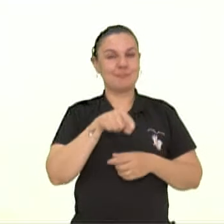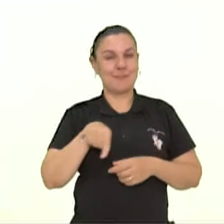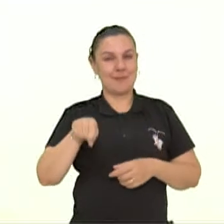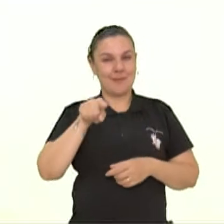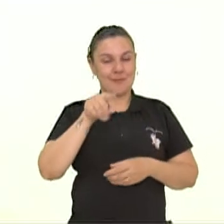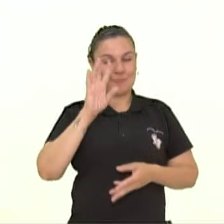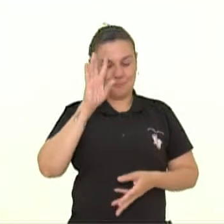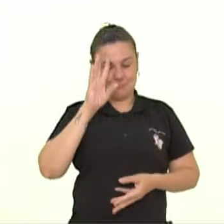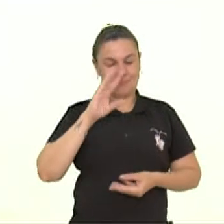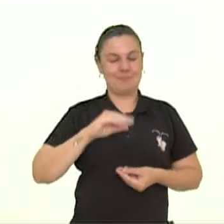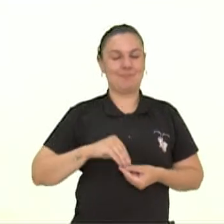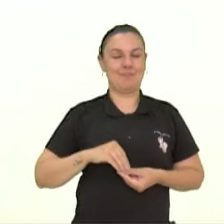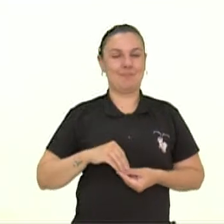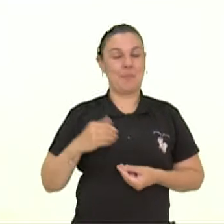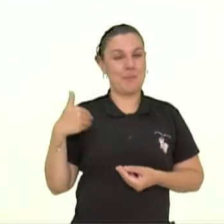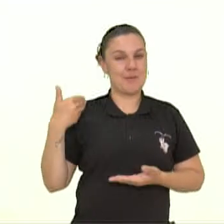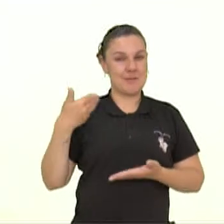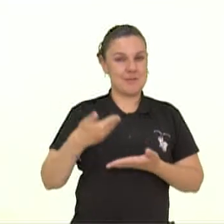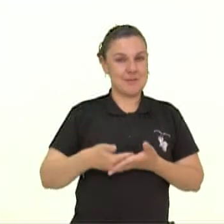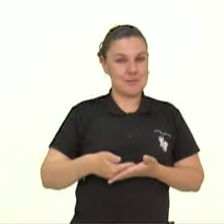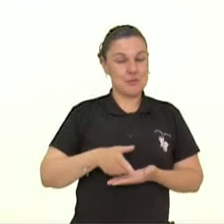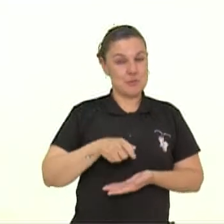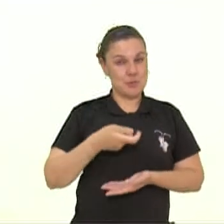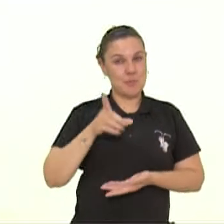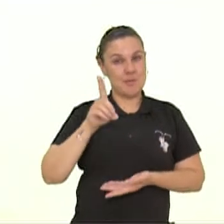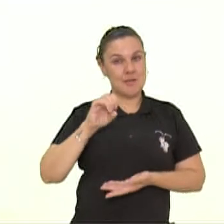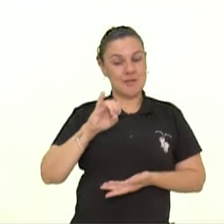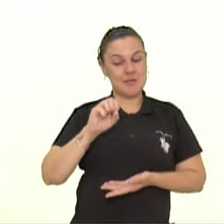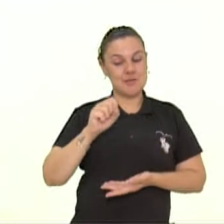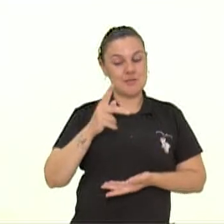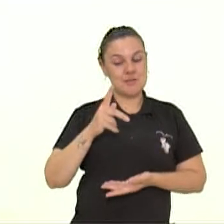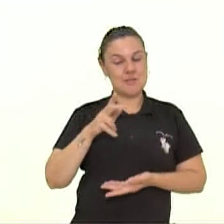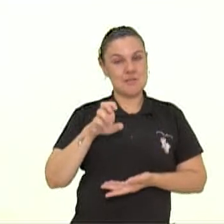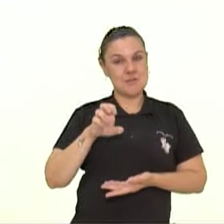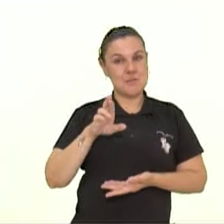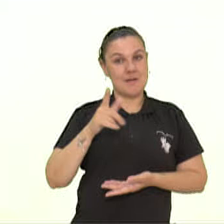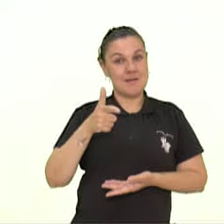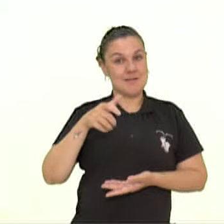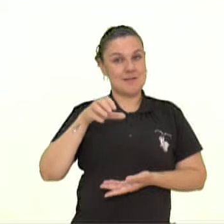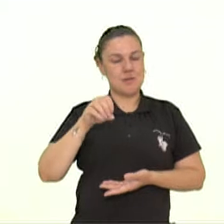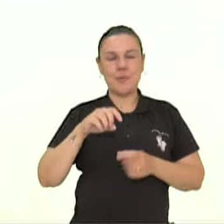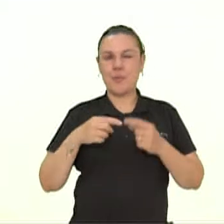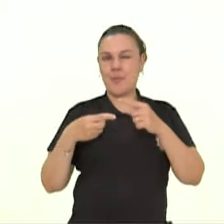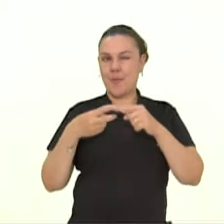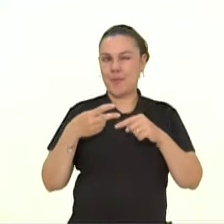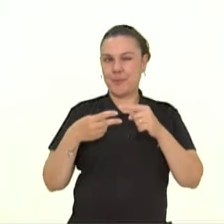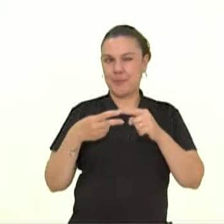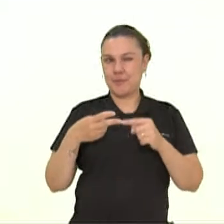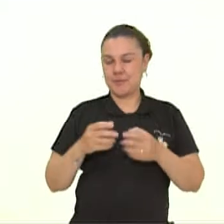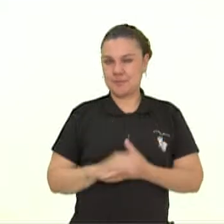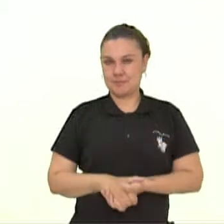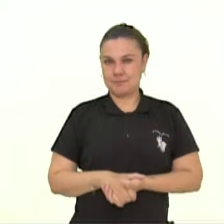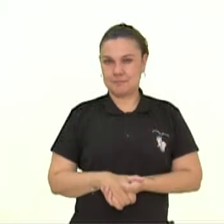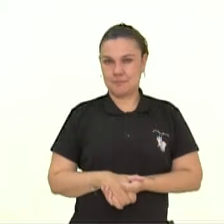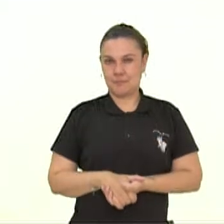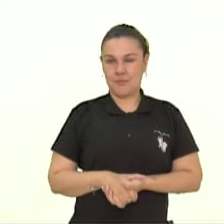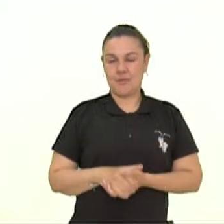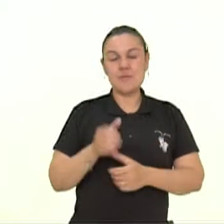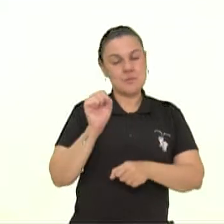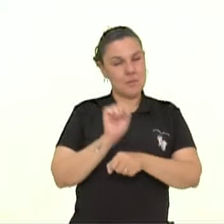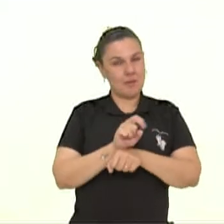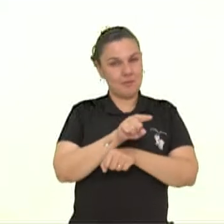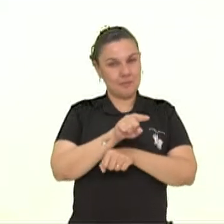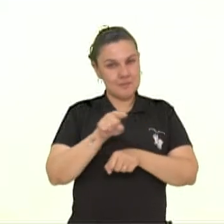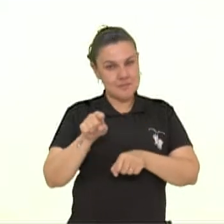perguntas. Qual deles obteve a melhor média? Essa é uma pergunta. A outra é qual deles foi o mais